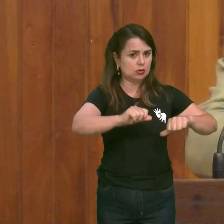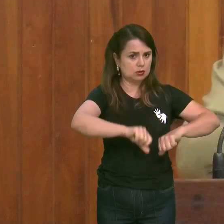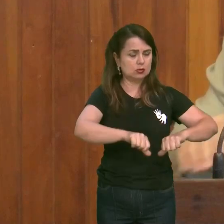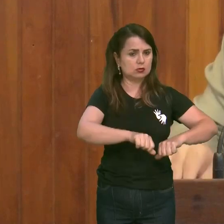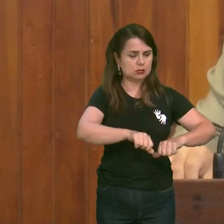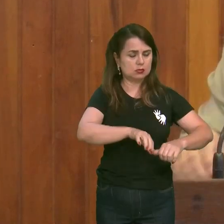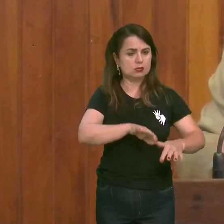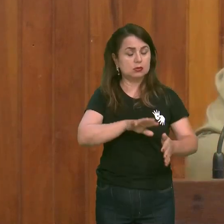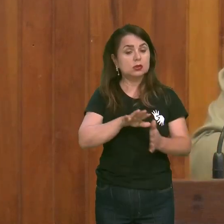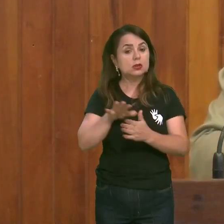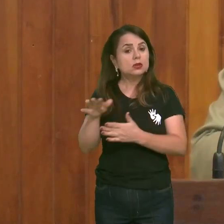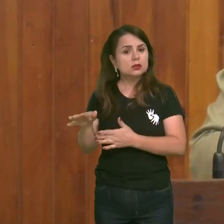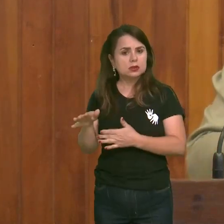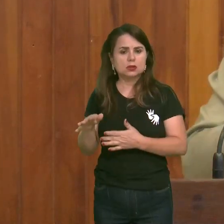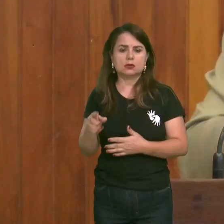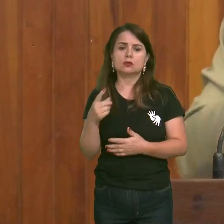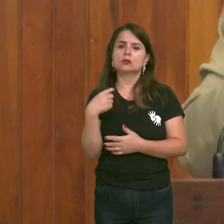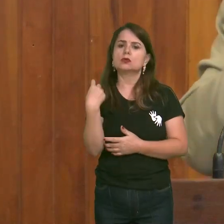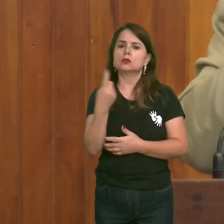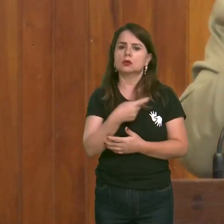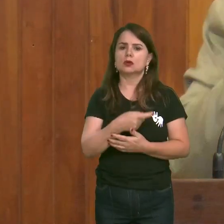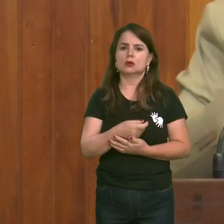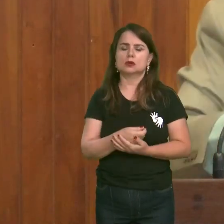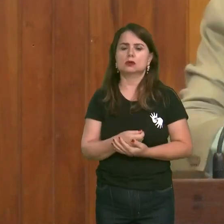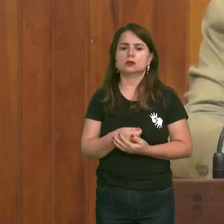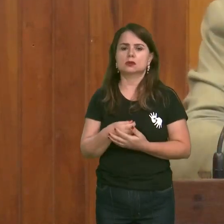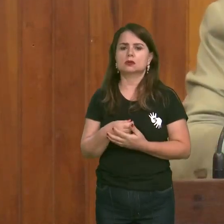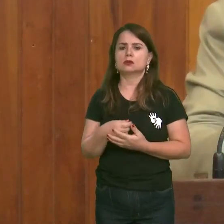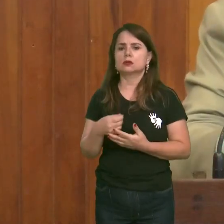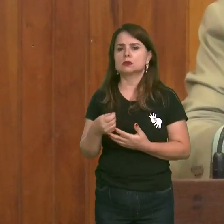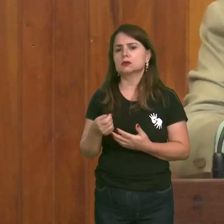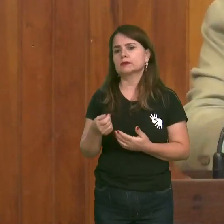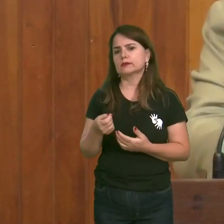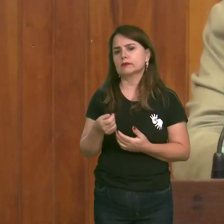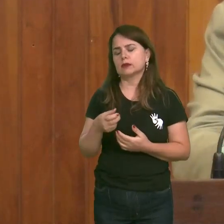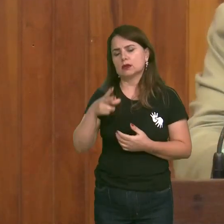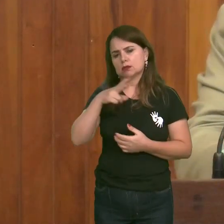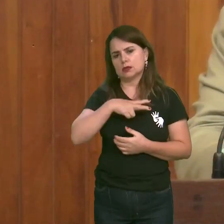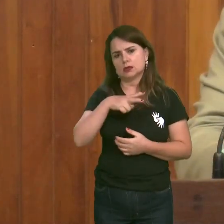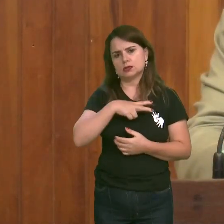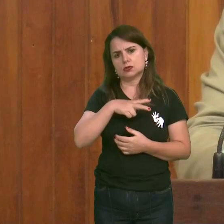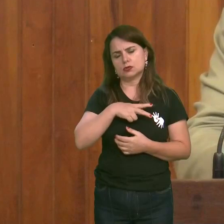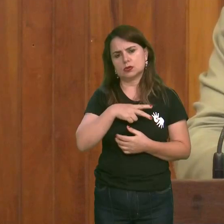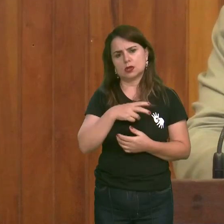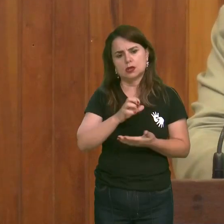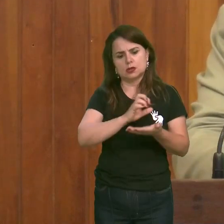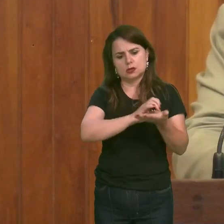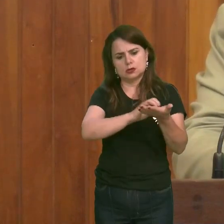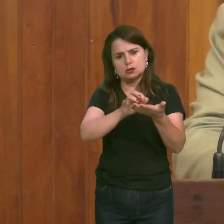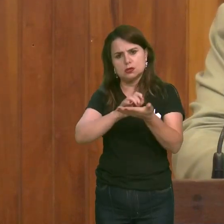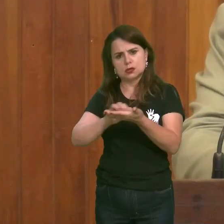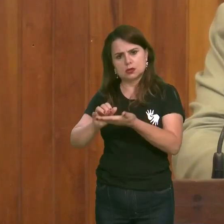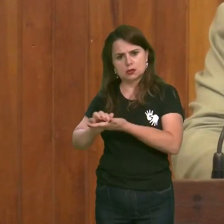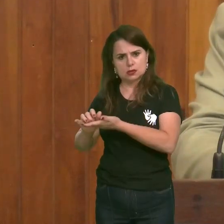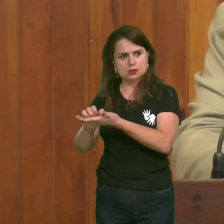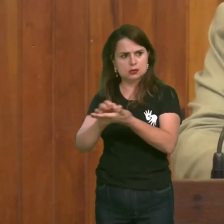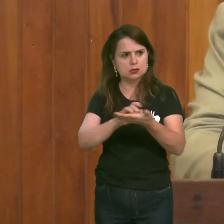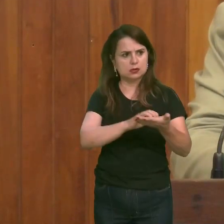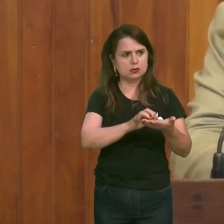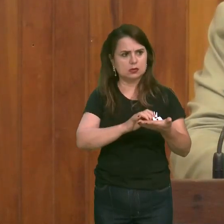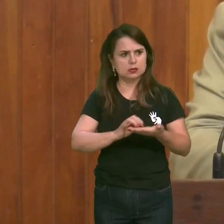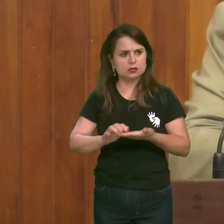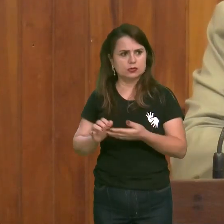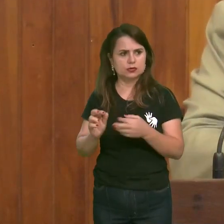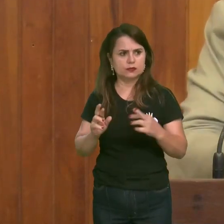E aí a gente pega aqui individualmente por secretaria por departamento